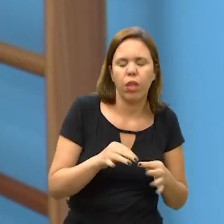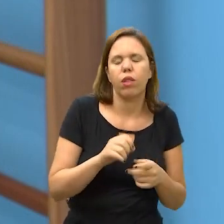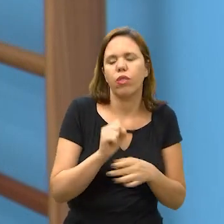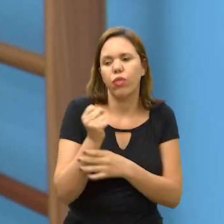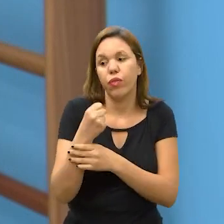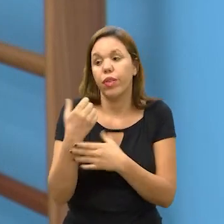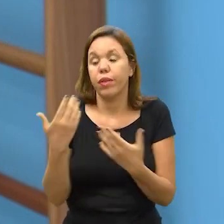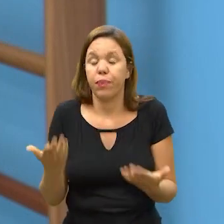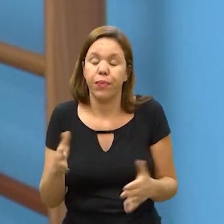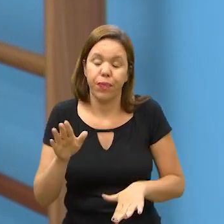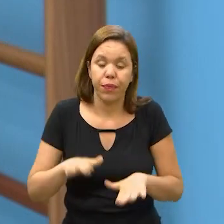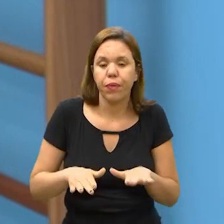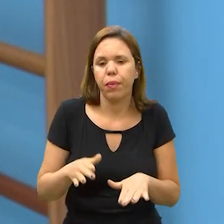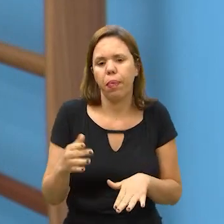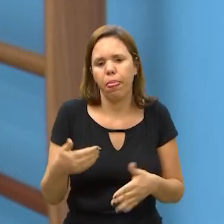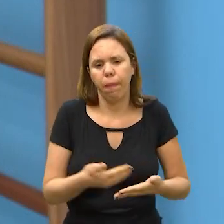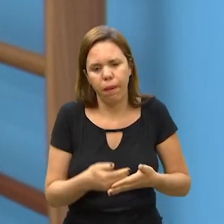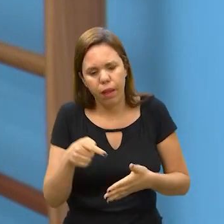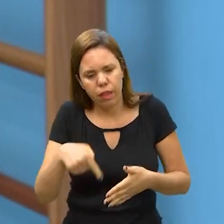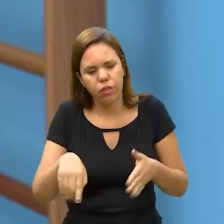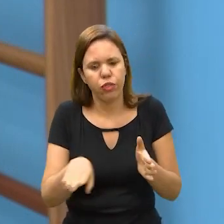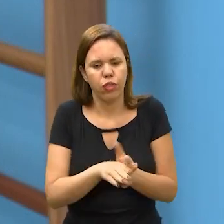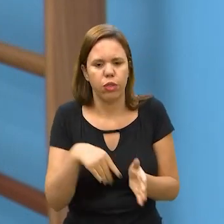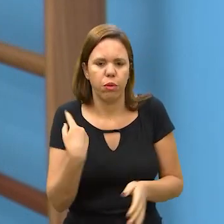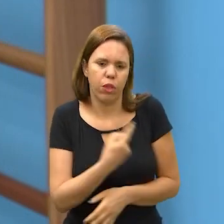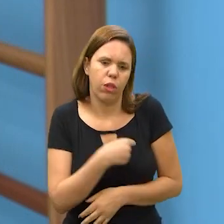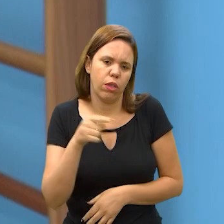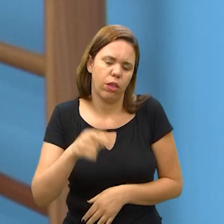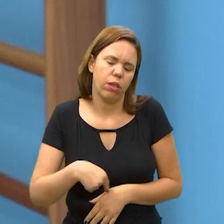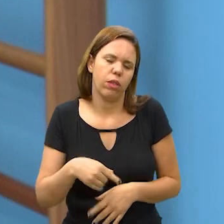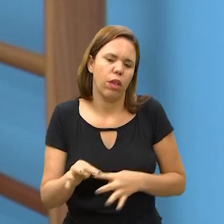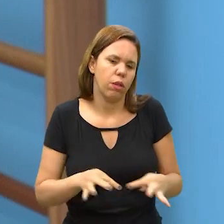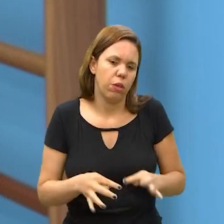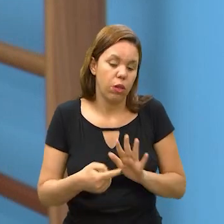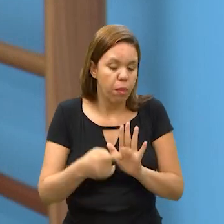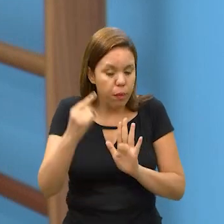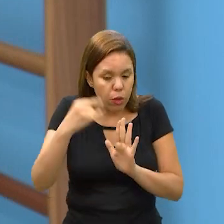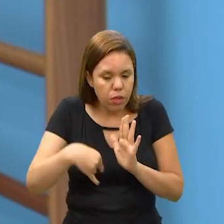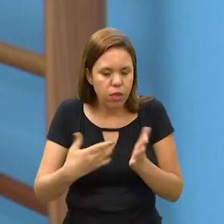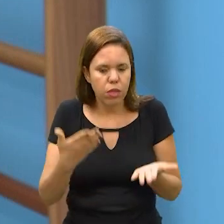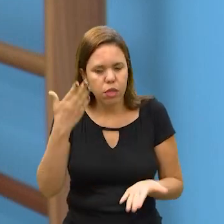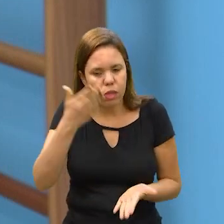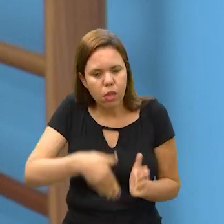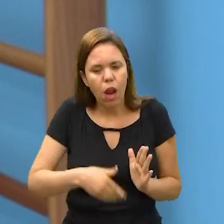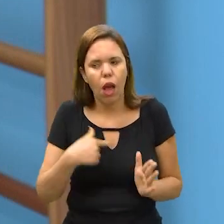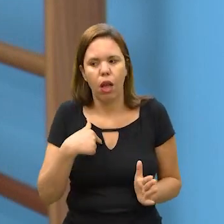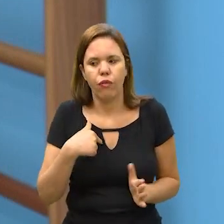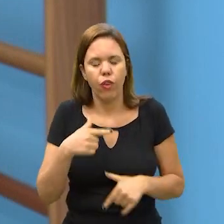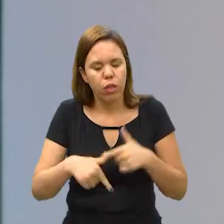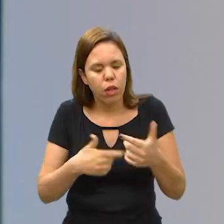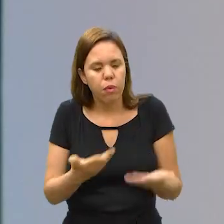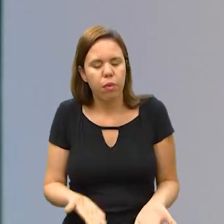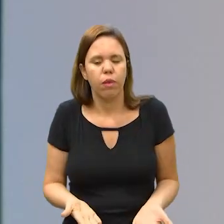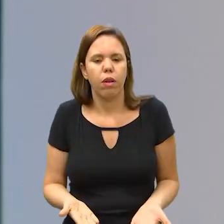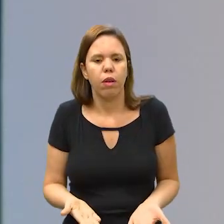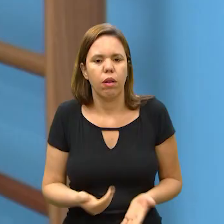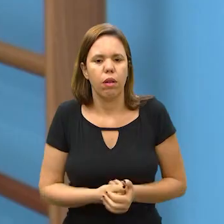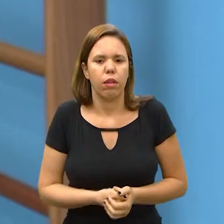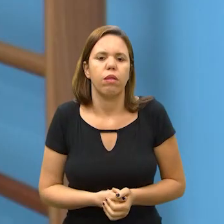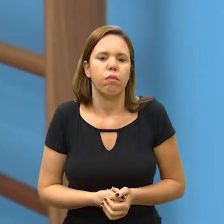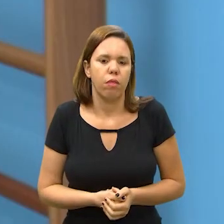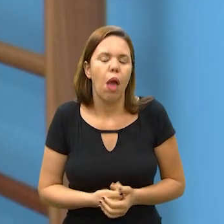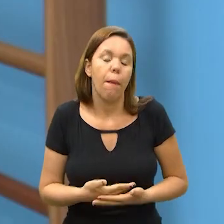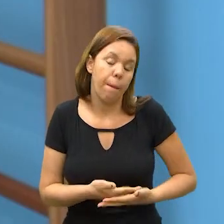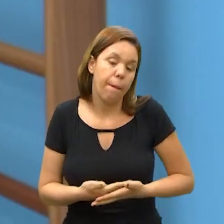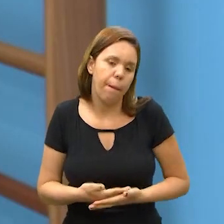assim, às vezes, essa criança, quando ela chega para a gente para essa triagem, eu já consigo detectar e já vou trabalhando. Então é bebê? Então,